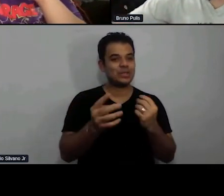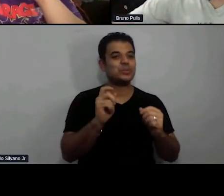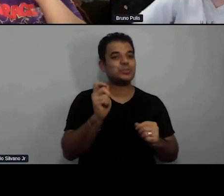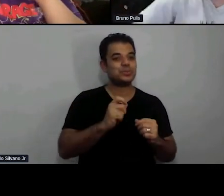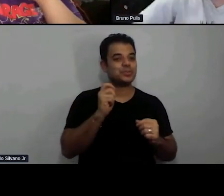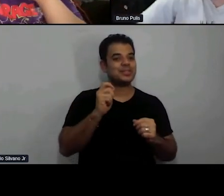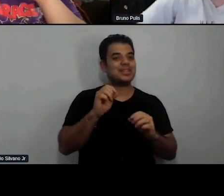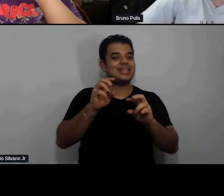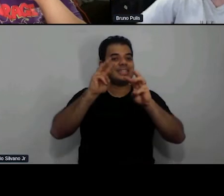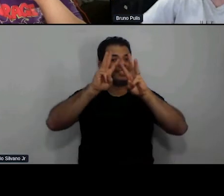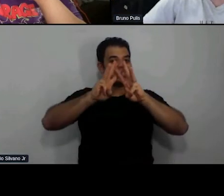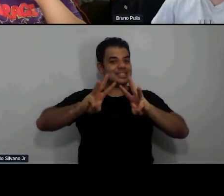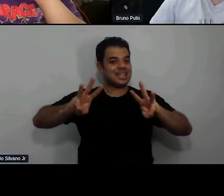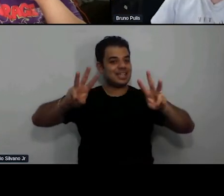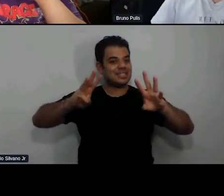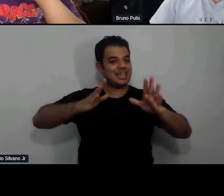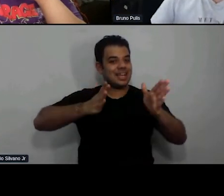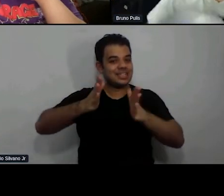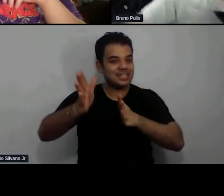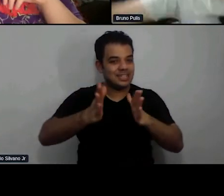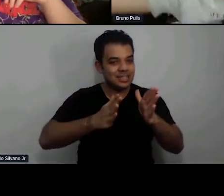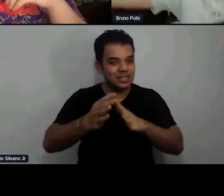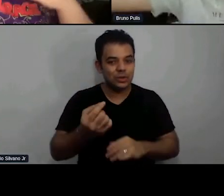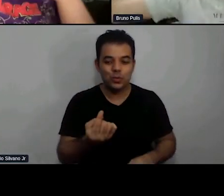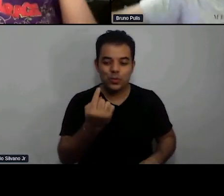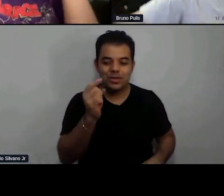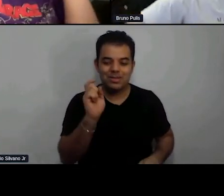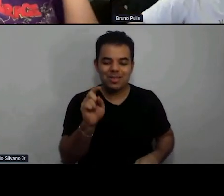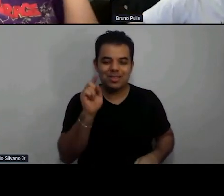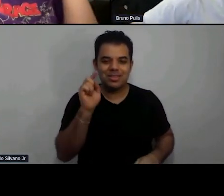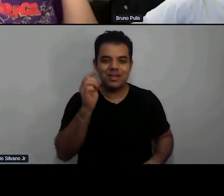seu site acessível em apenas um clique.